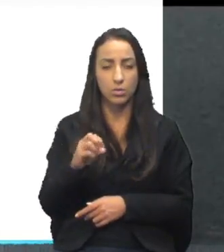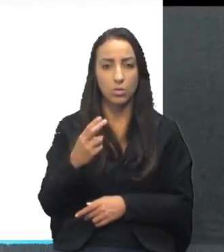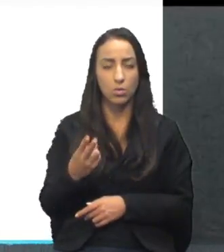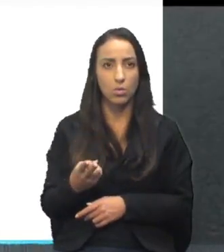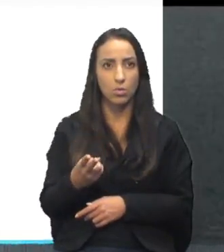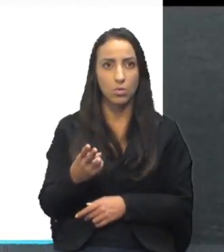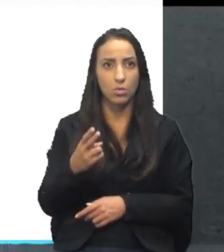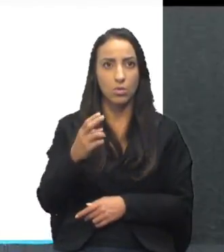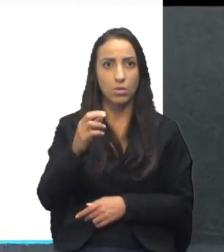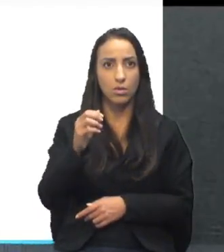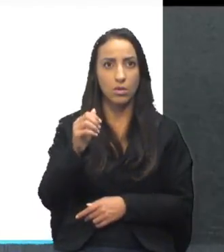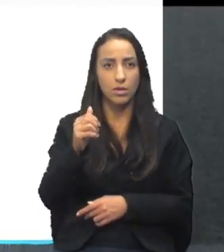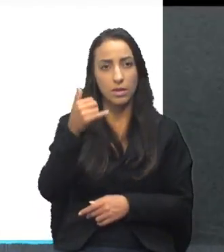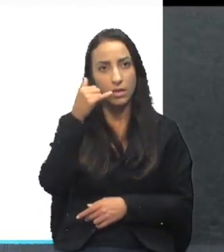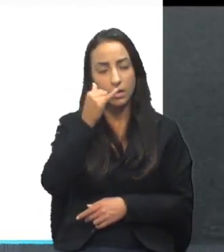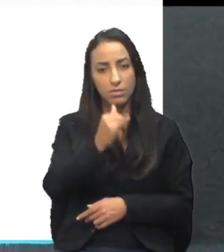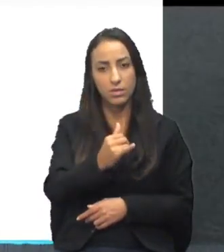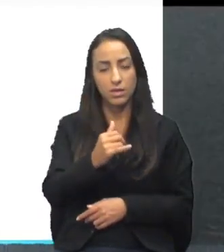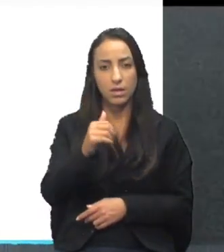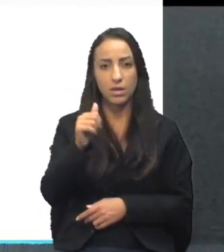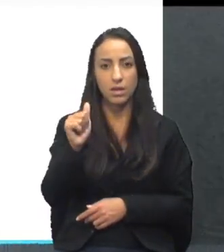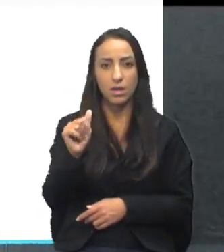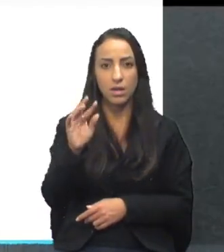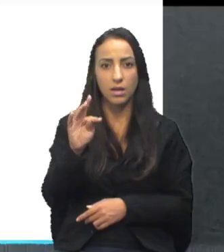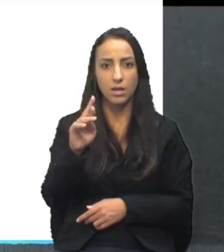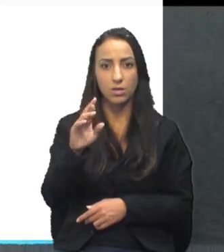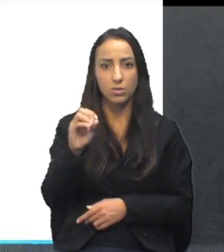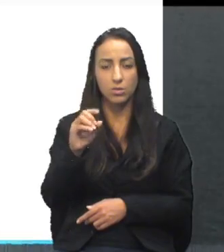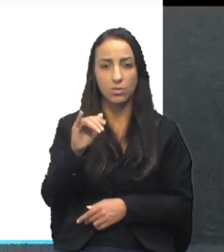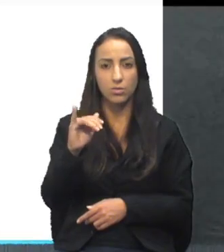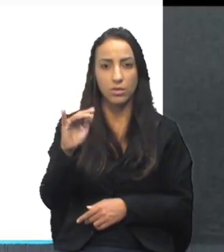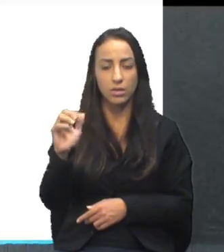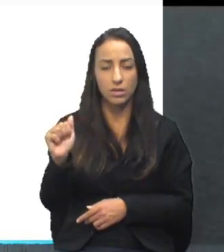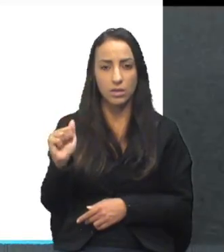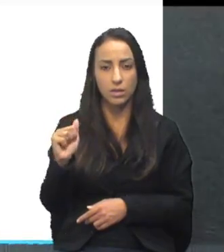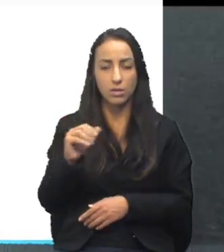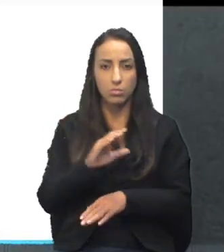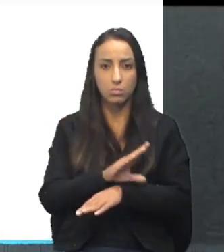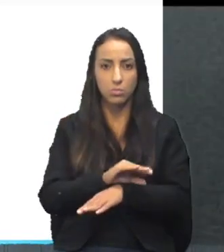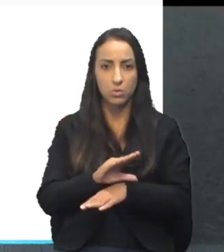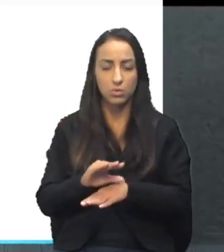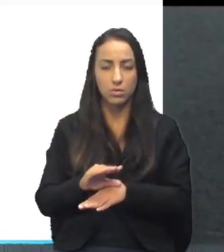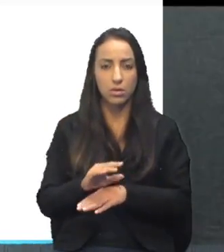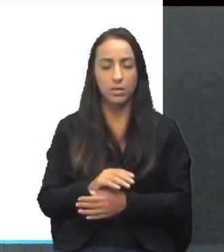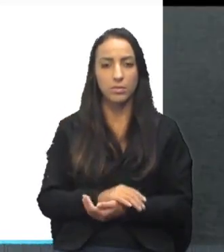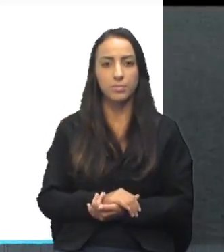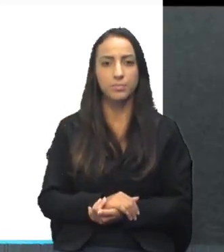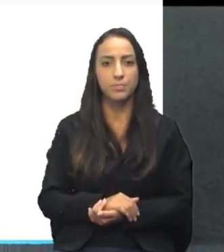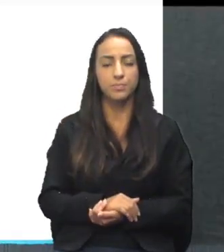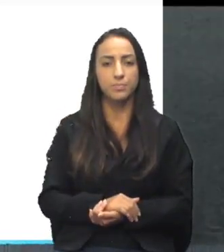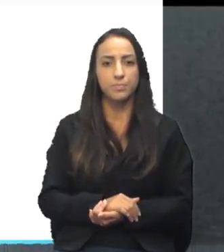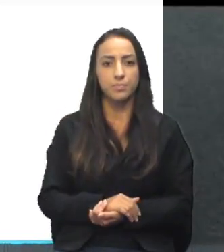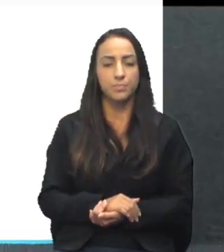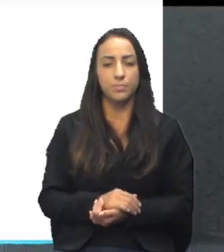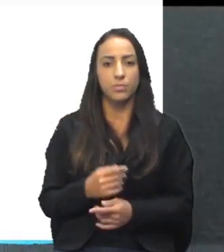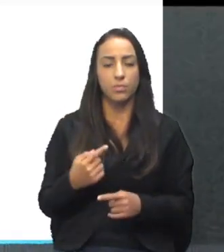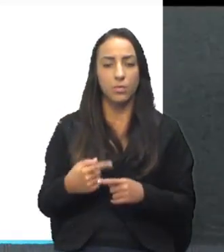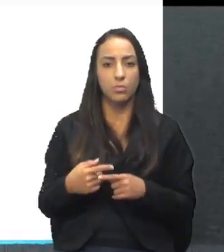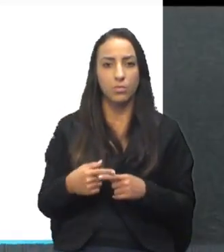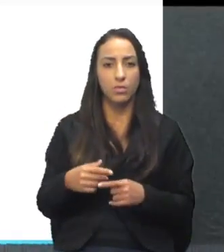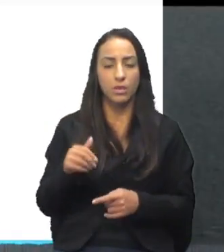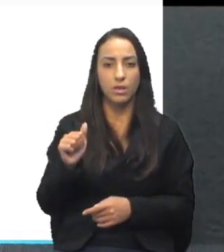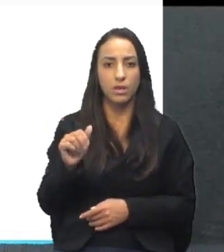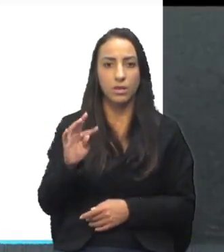muscular, porque a compressão, a utilização das ataduras auxilia no processo